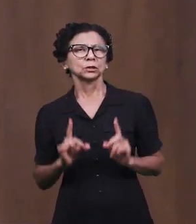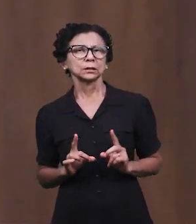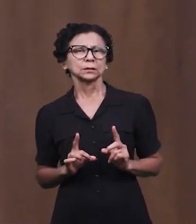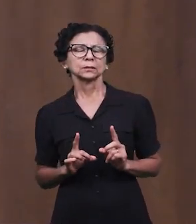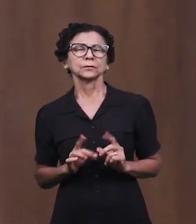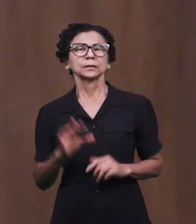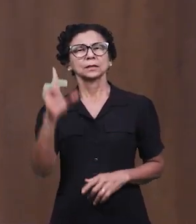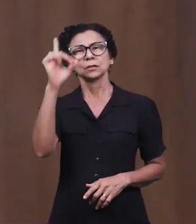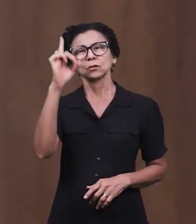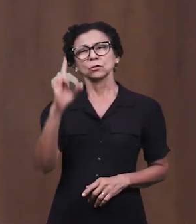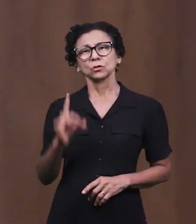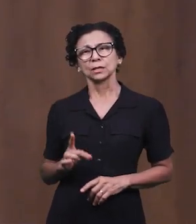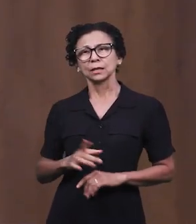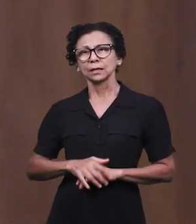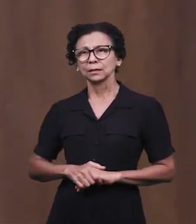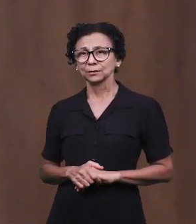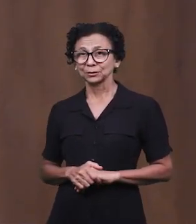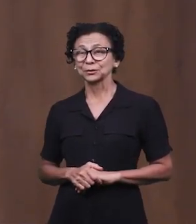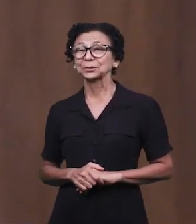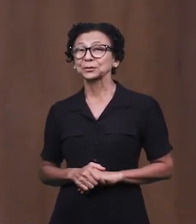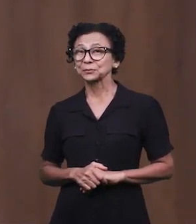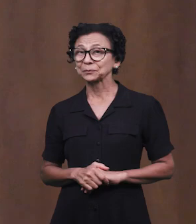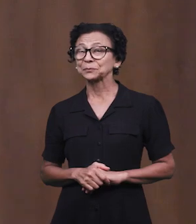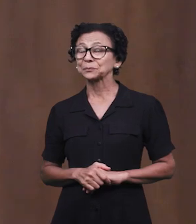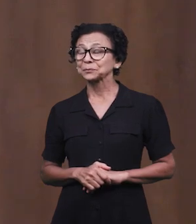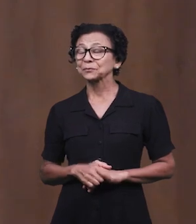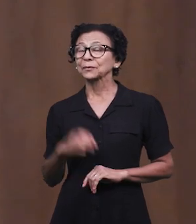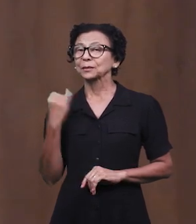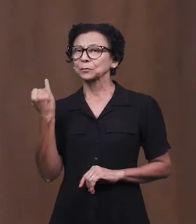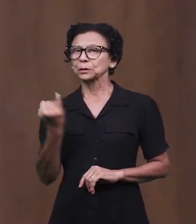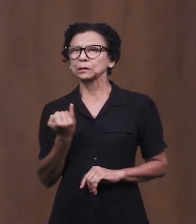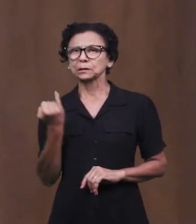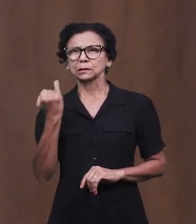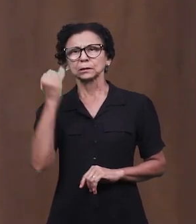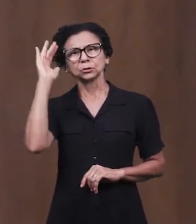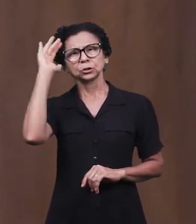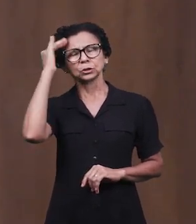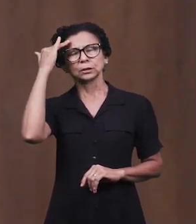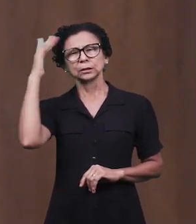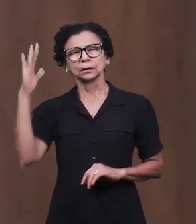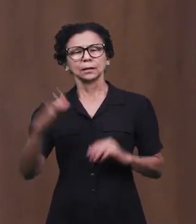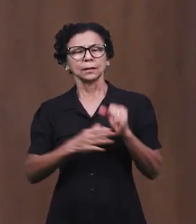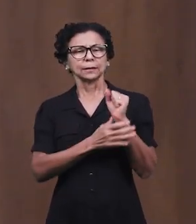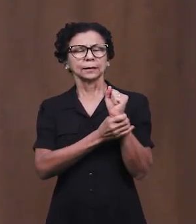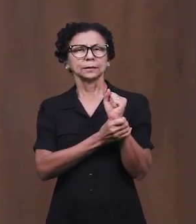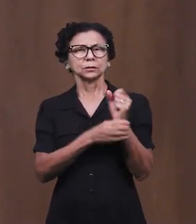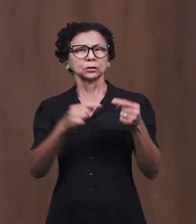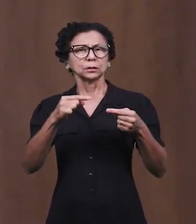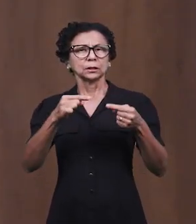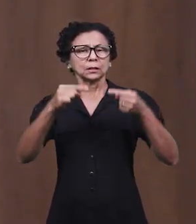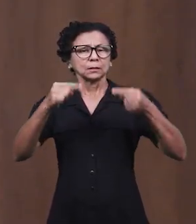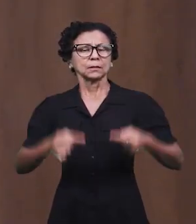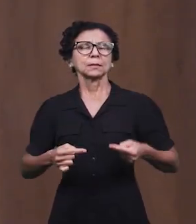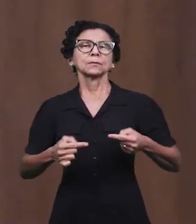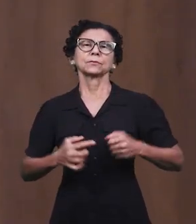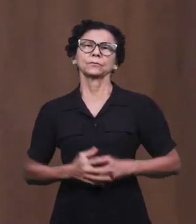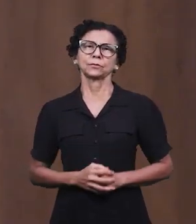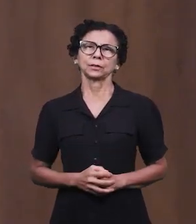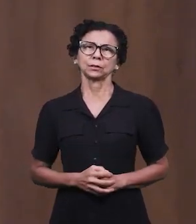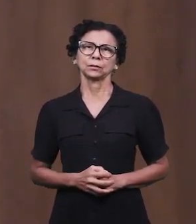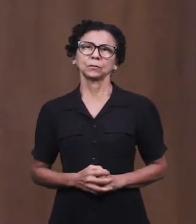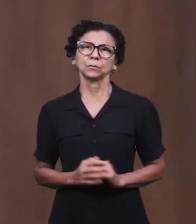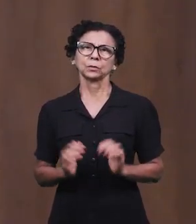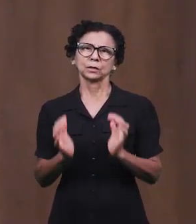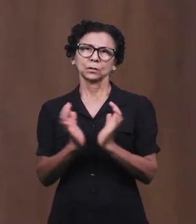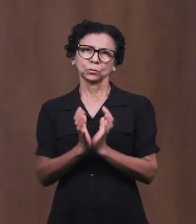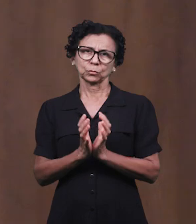regem suas jornadas. É essencial compreendermos as garantias e os desafios enfrentados por essa parcela